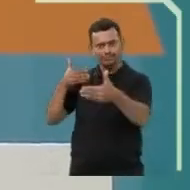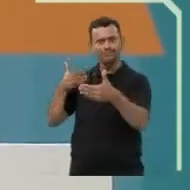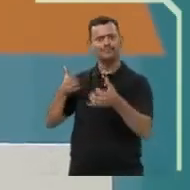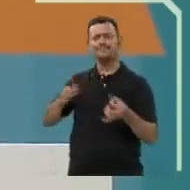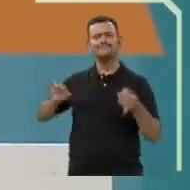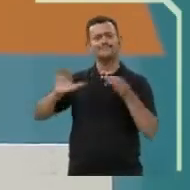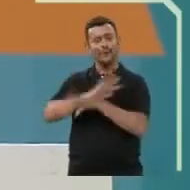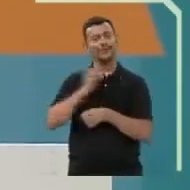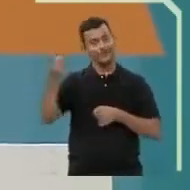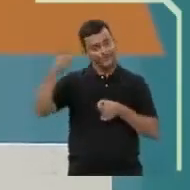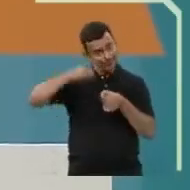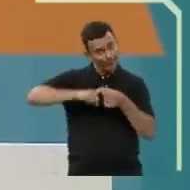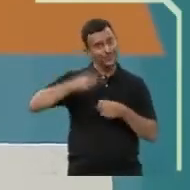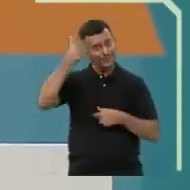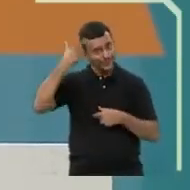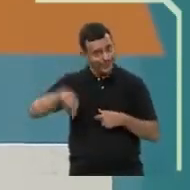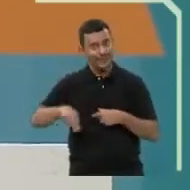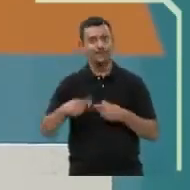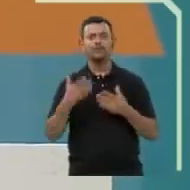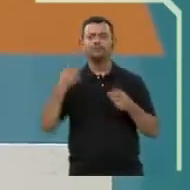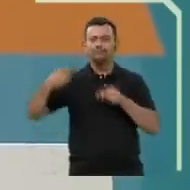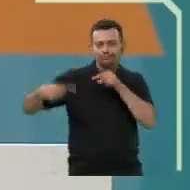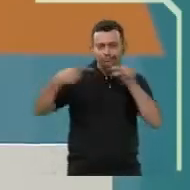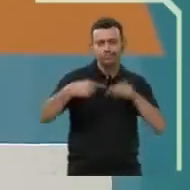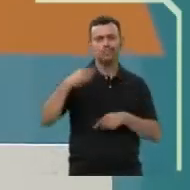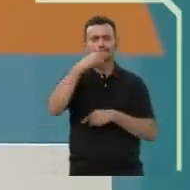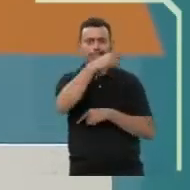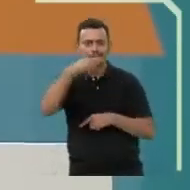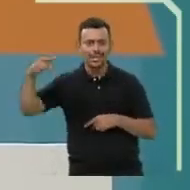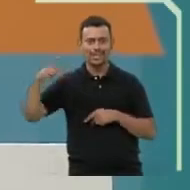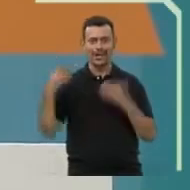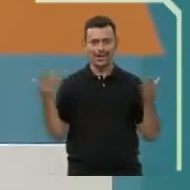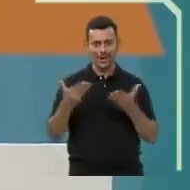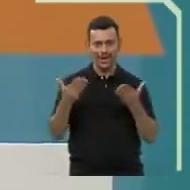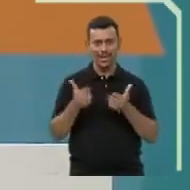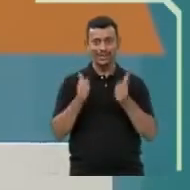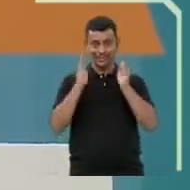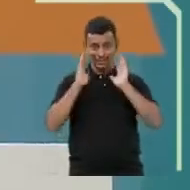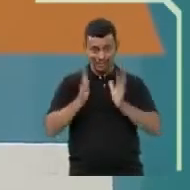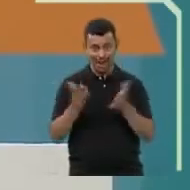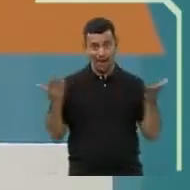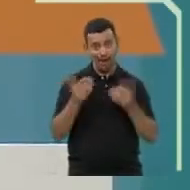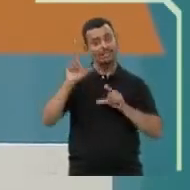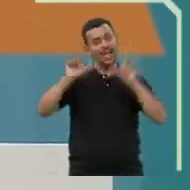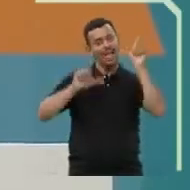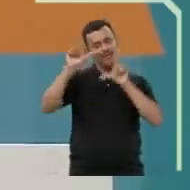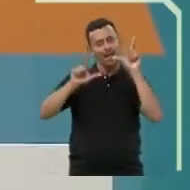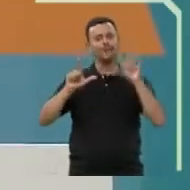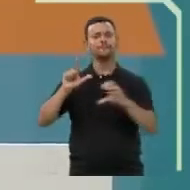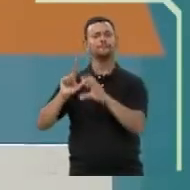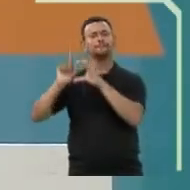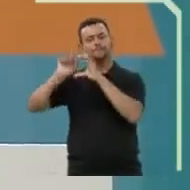logo mais com o debate entre candidatos à presidência da República, promovido pela TV Gazeta em